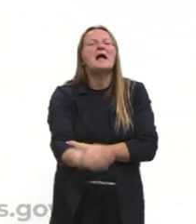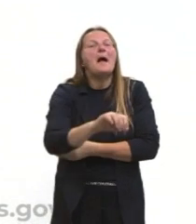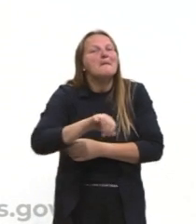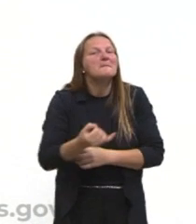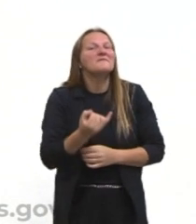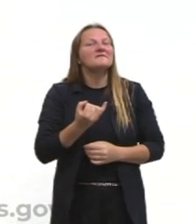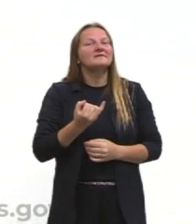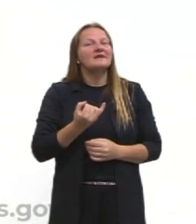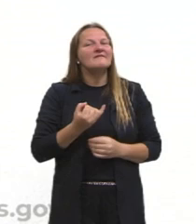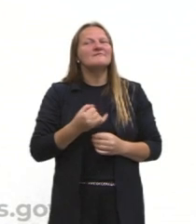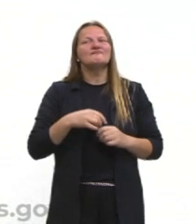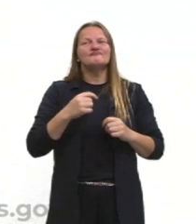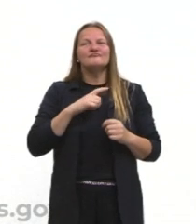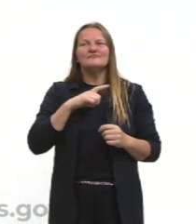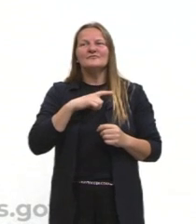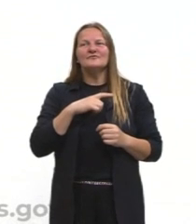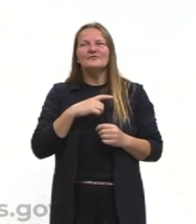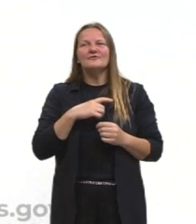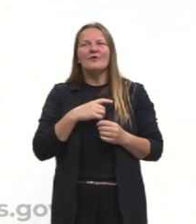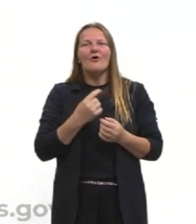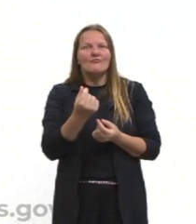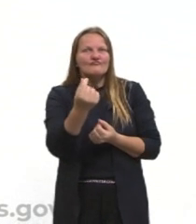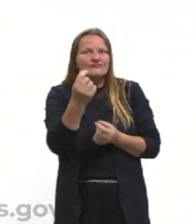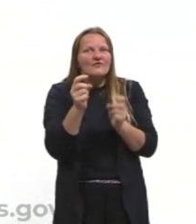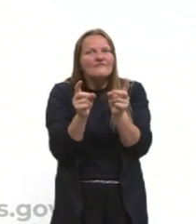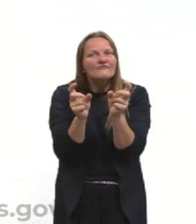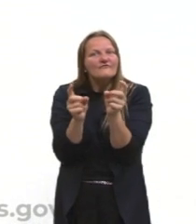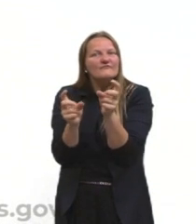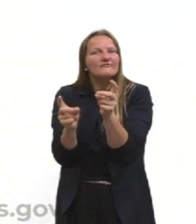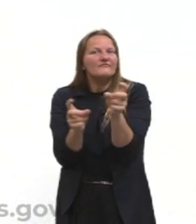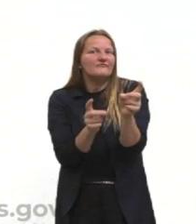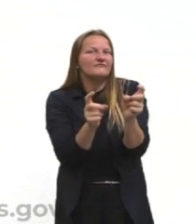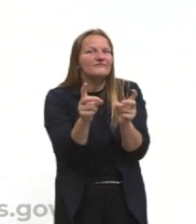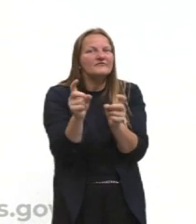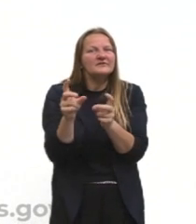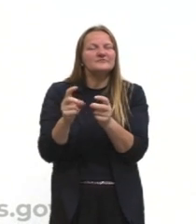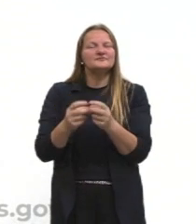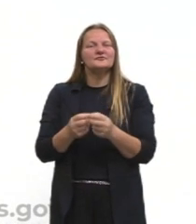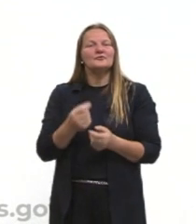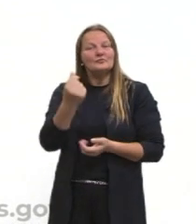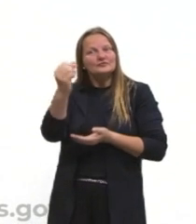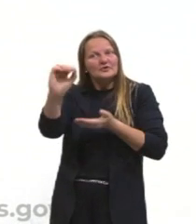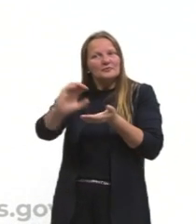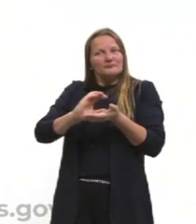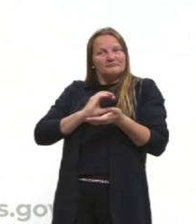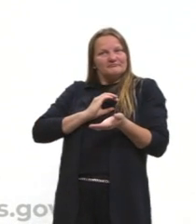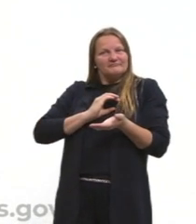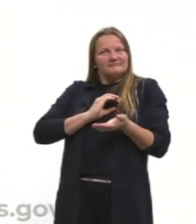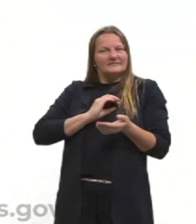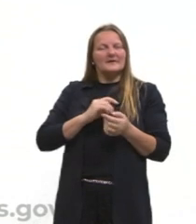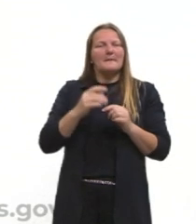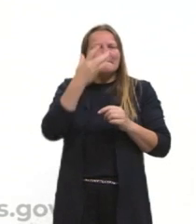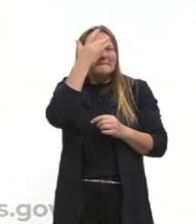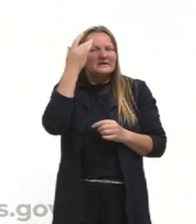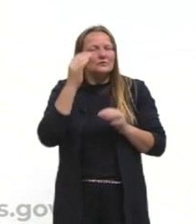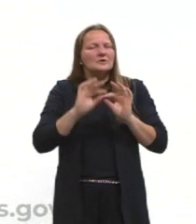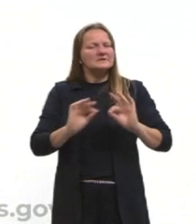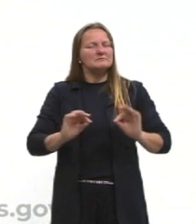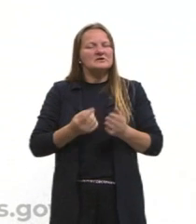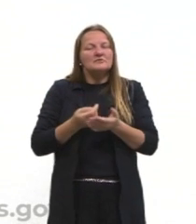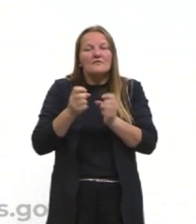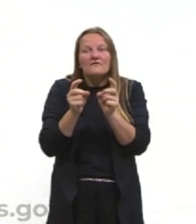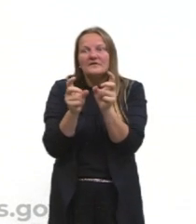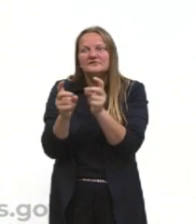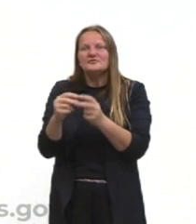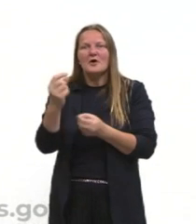Micareta para fazer uma graninha também né também tinha uns empreendimentos carnavalescos então pessoas mais Humildes mais pobres